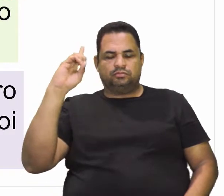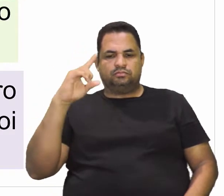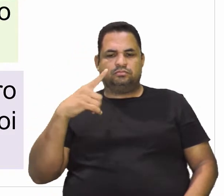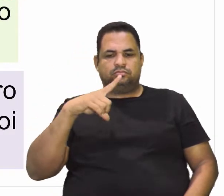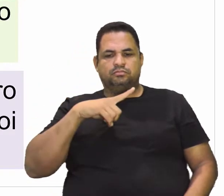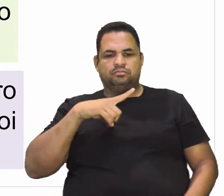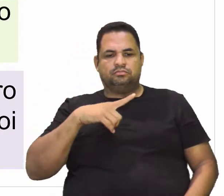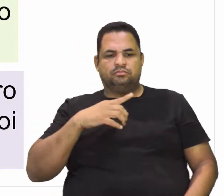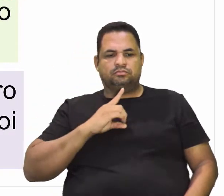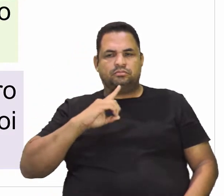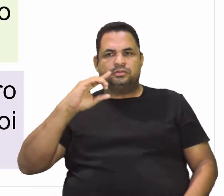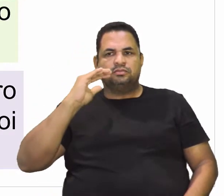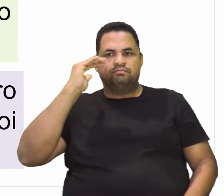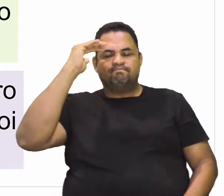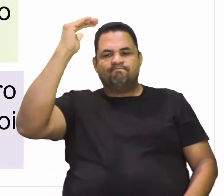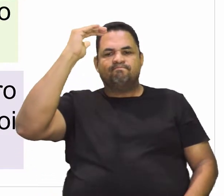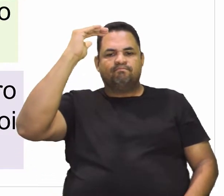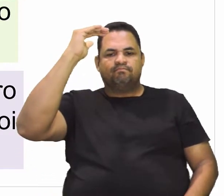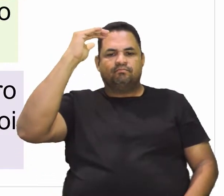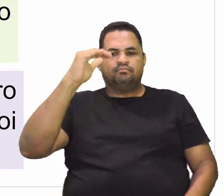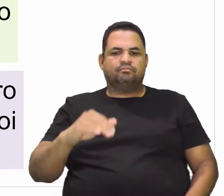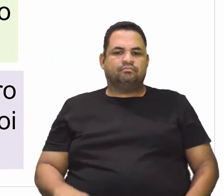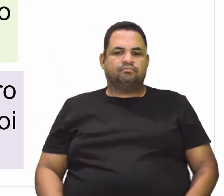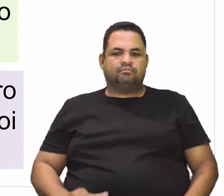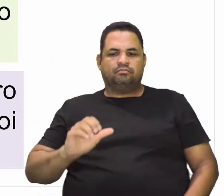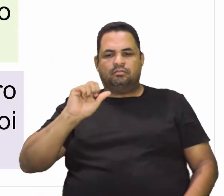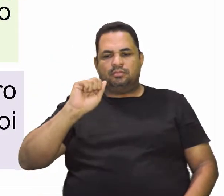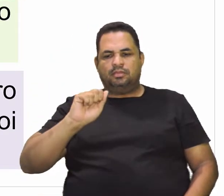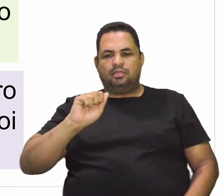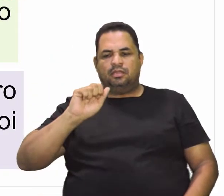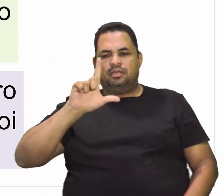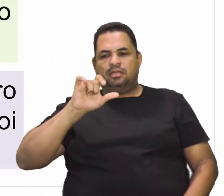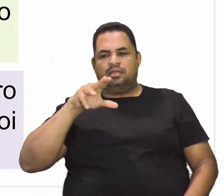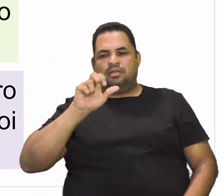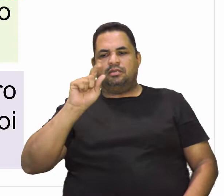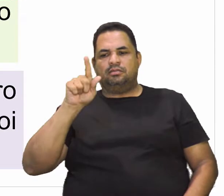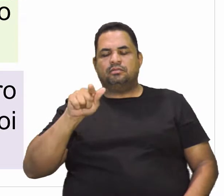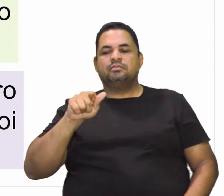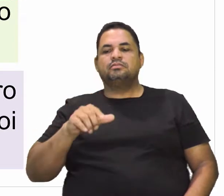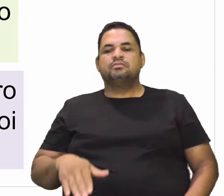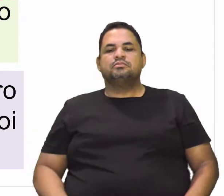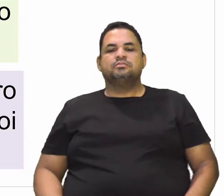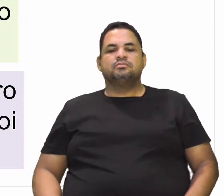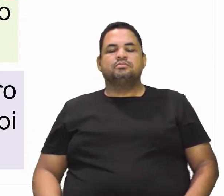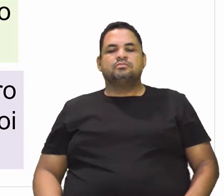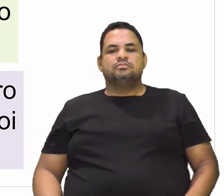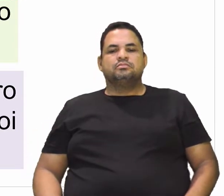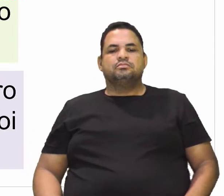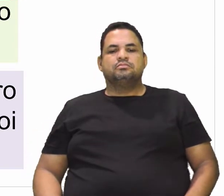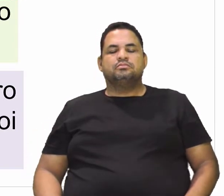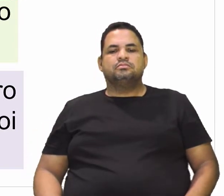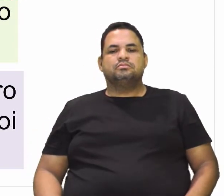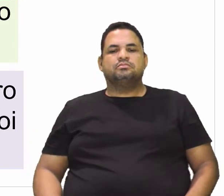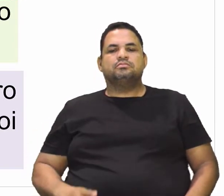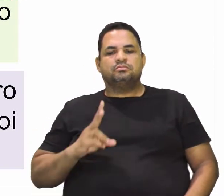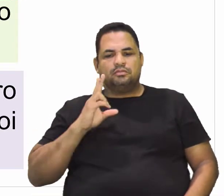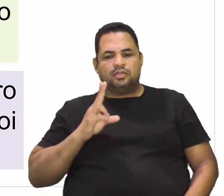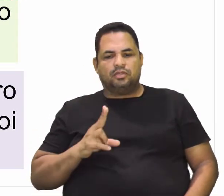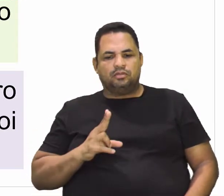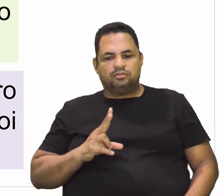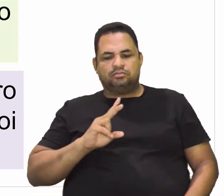como Deus Supremo Alá. Alá, aquele mesmo Deus dos